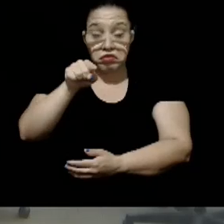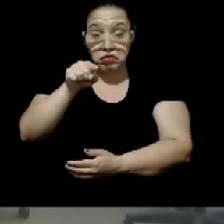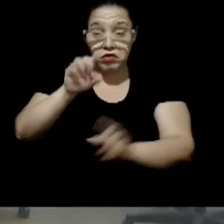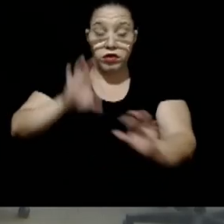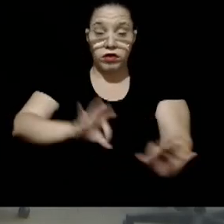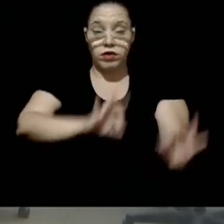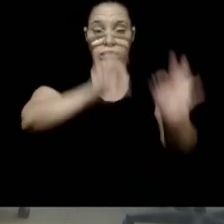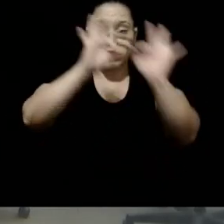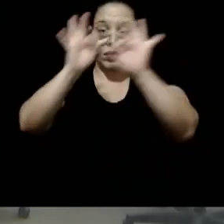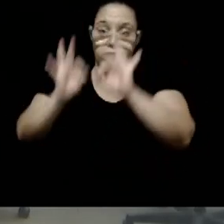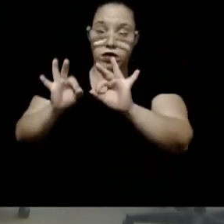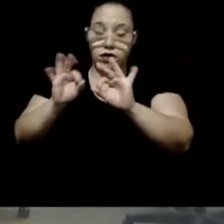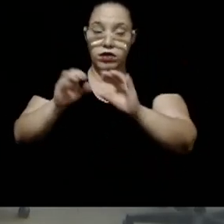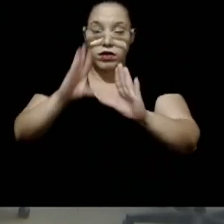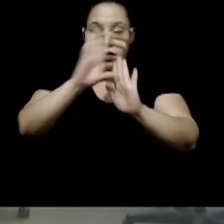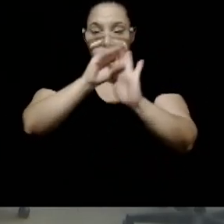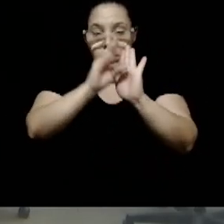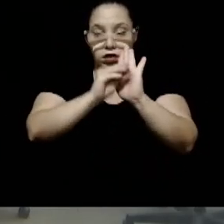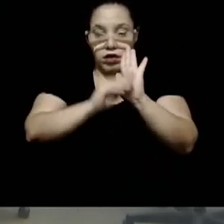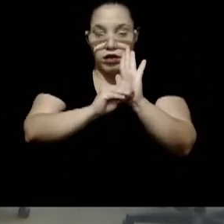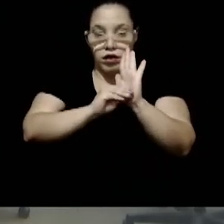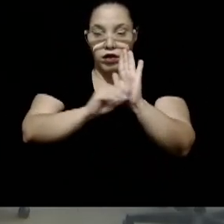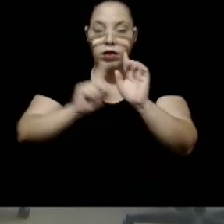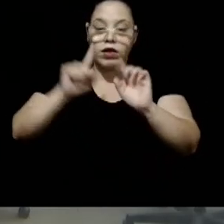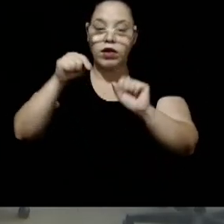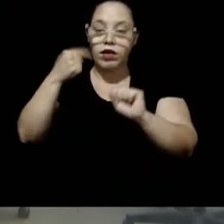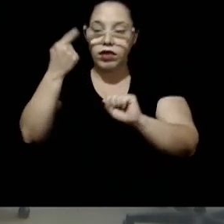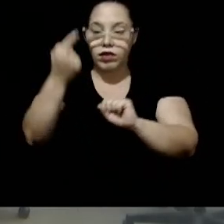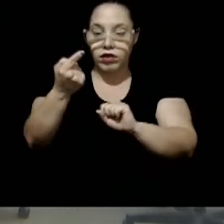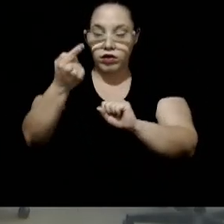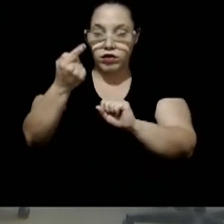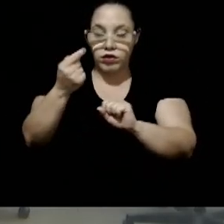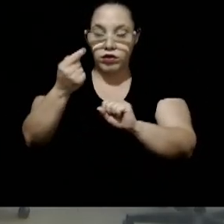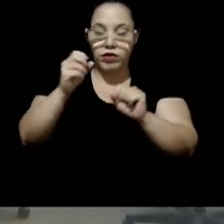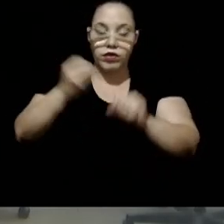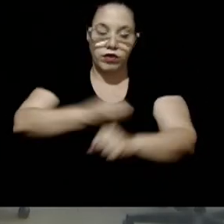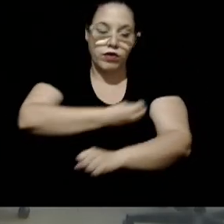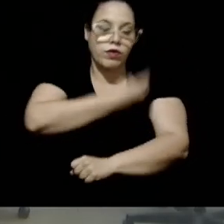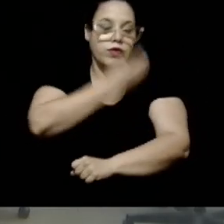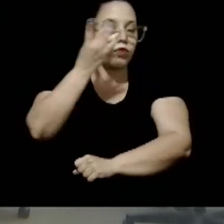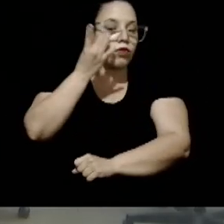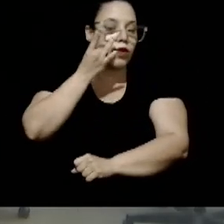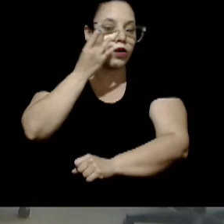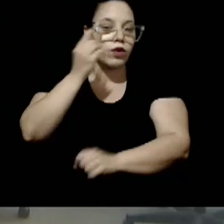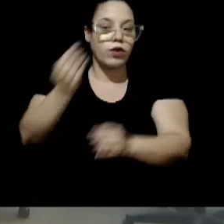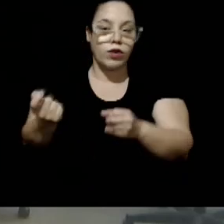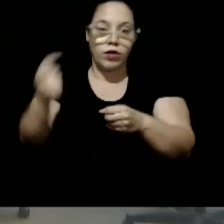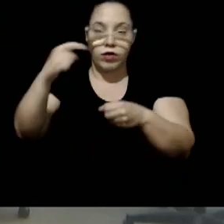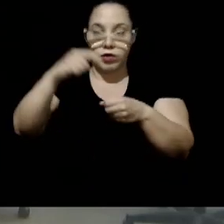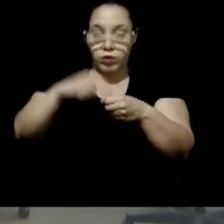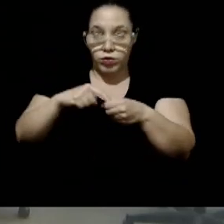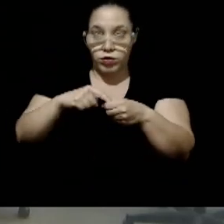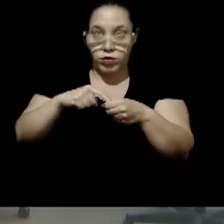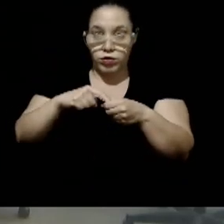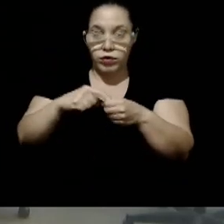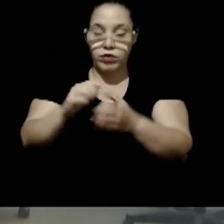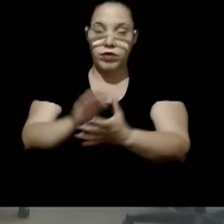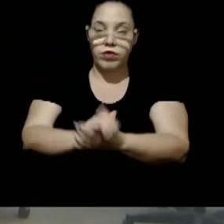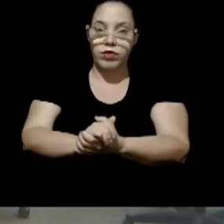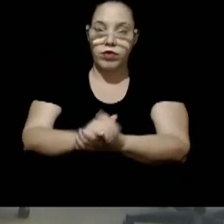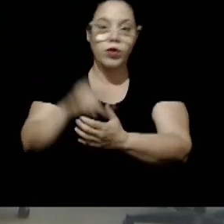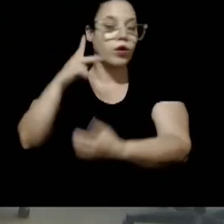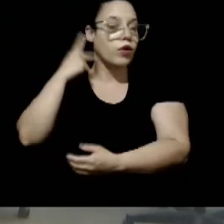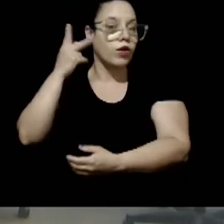programação daqui a pouquinho confere ao vivo o retorno então Eh dos vereadores dos